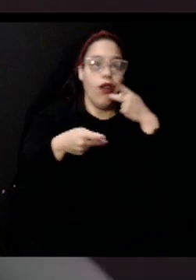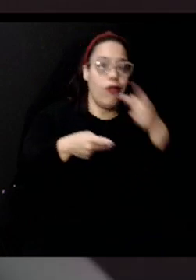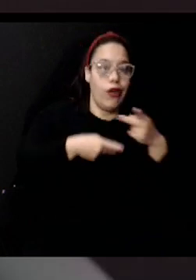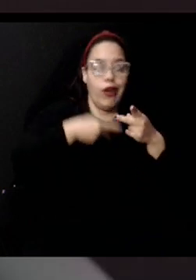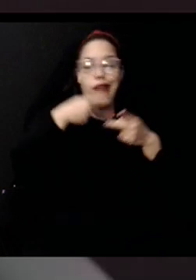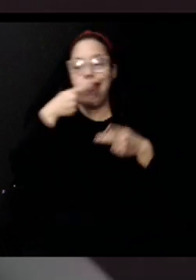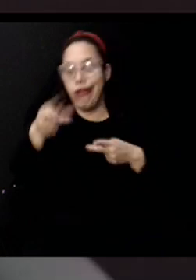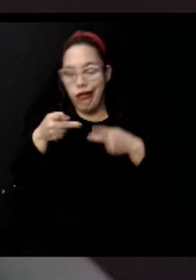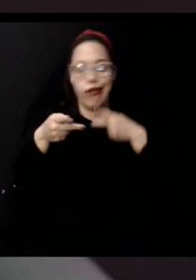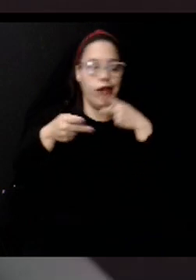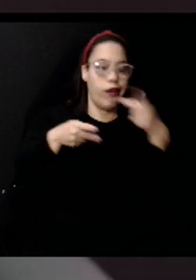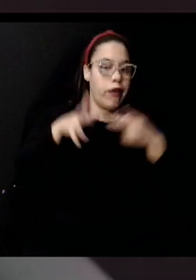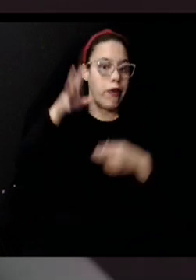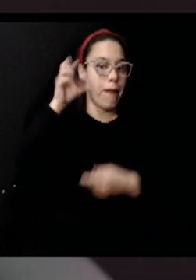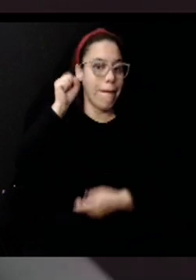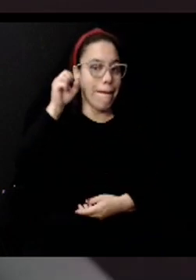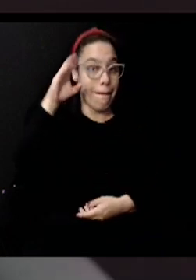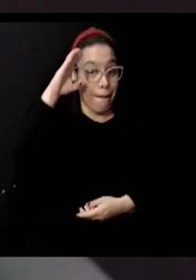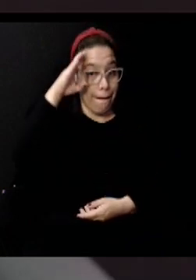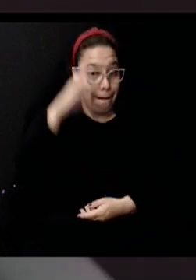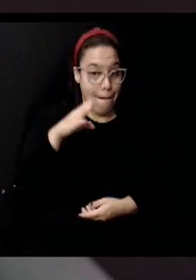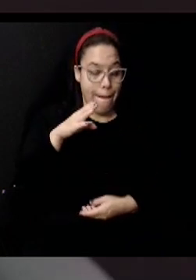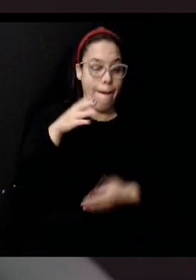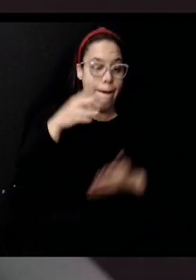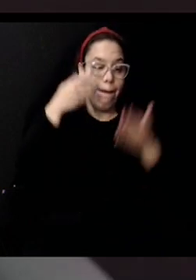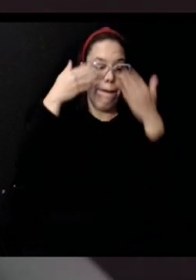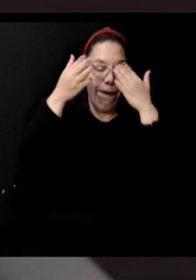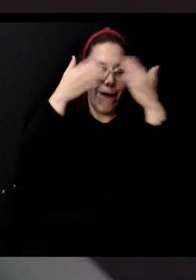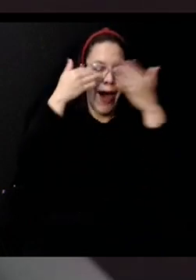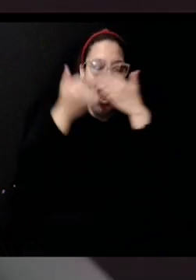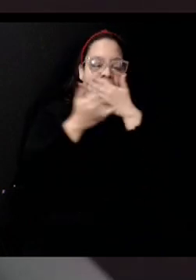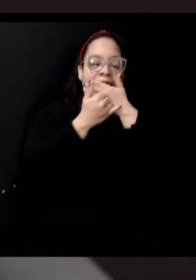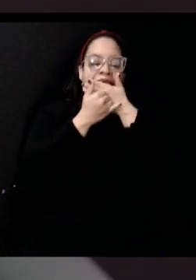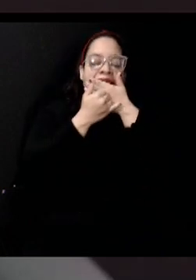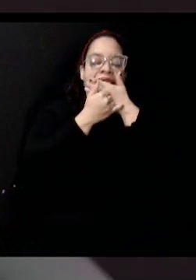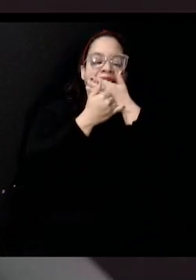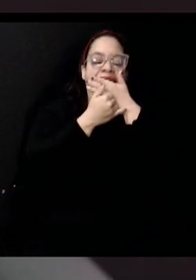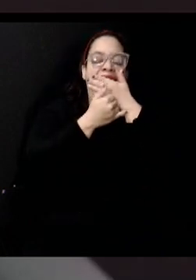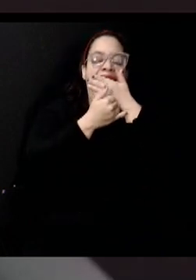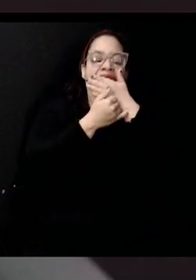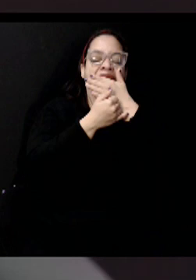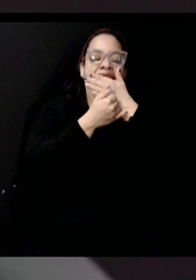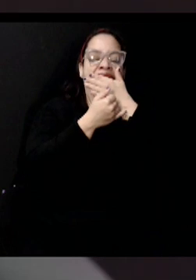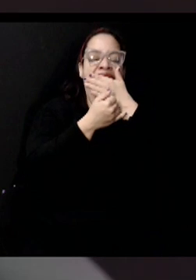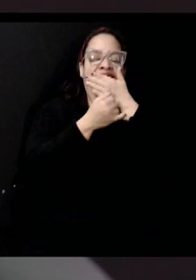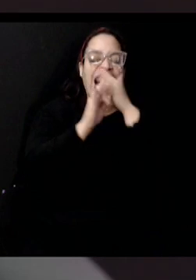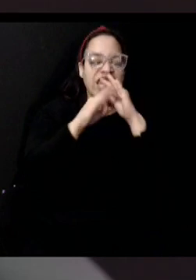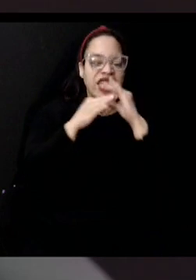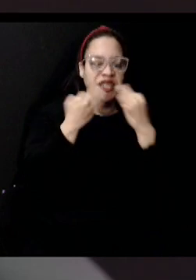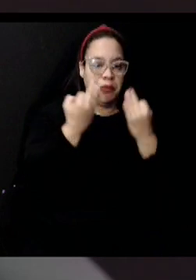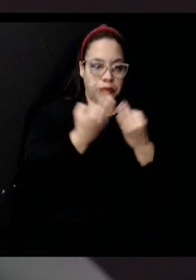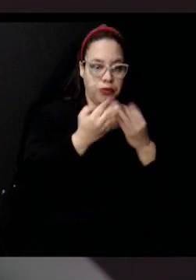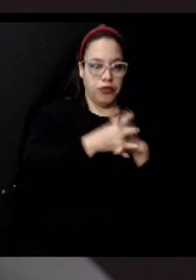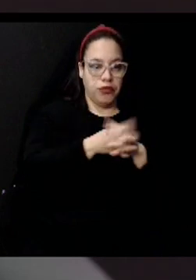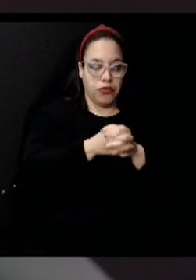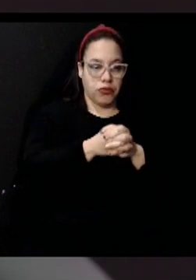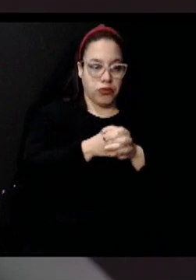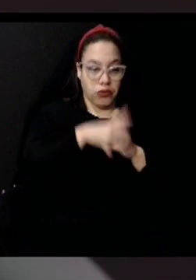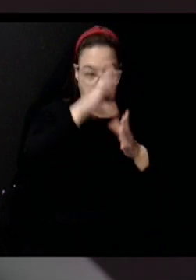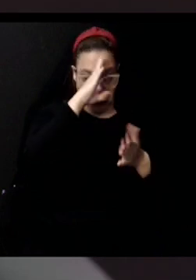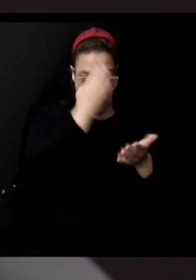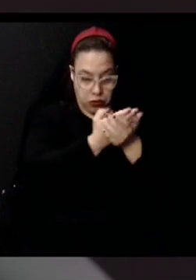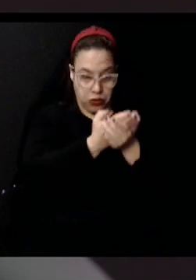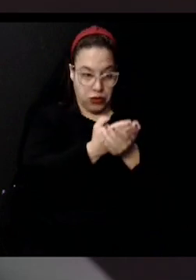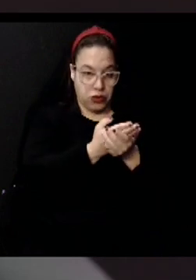seja principalmente na psicoterapia que a gente espera, ou às vezes com um familiar, com alguém de sua confiança, a pessoa ao se